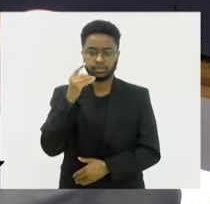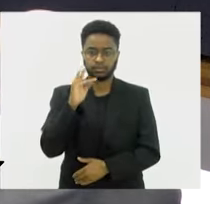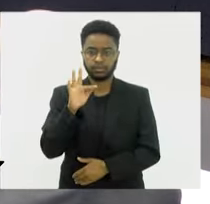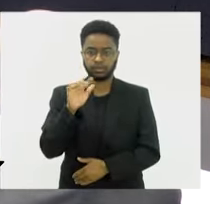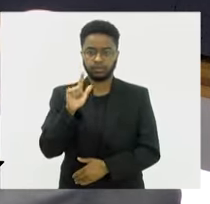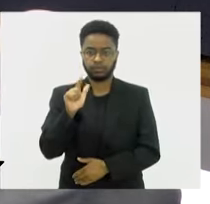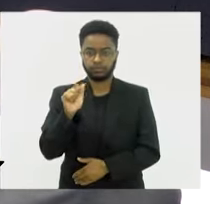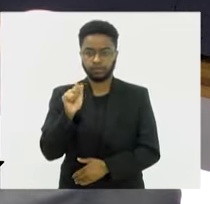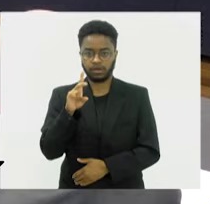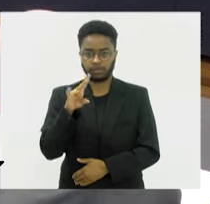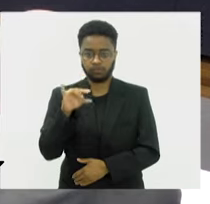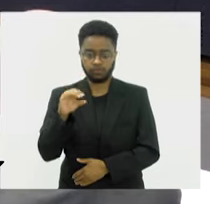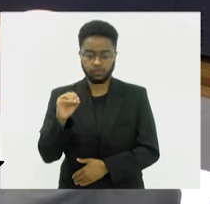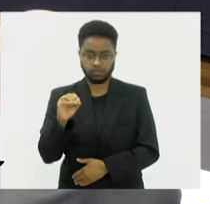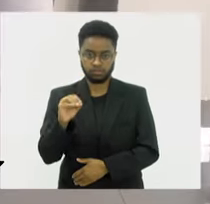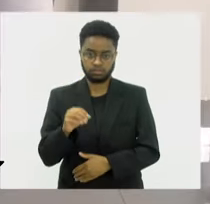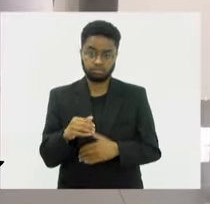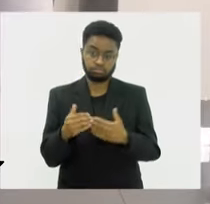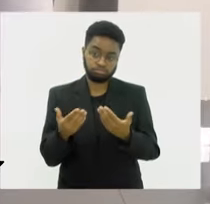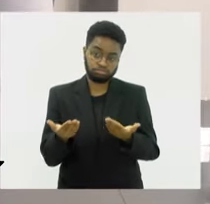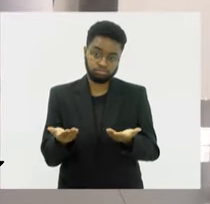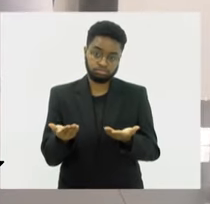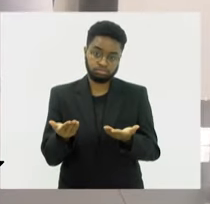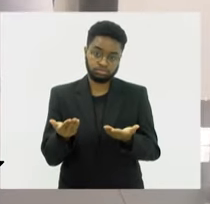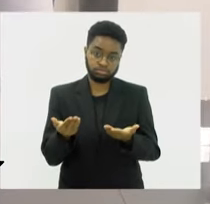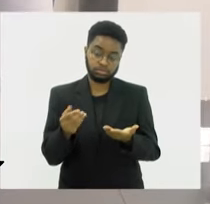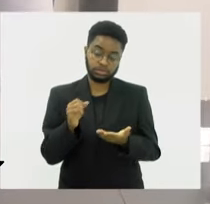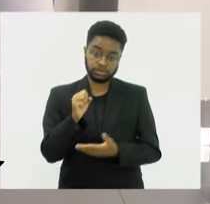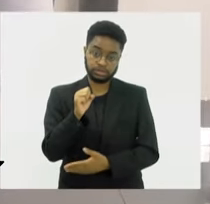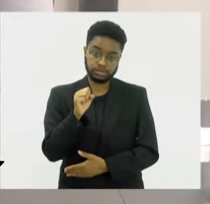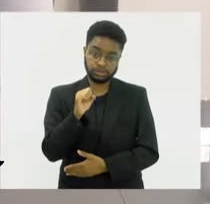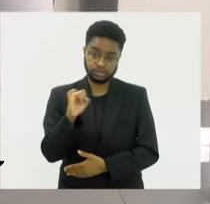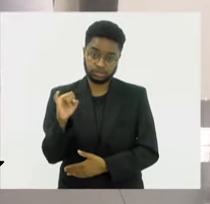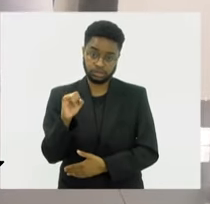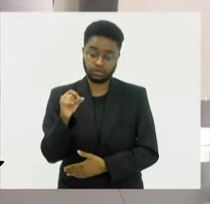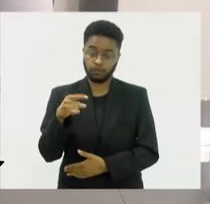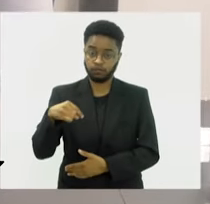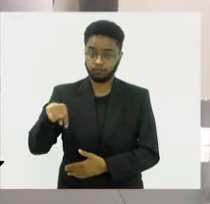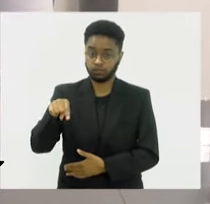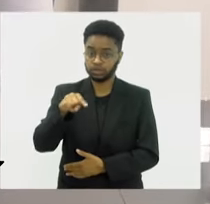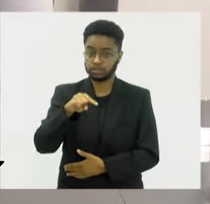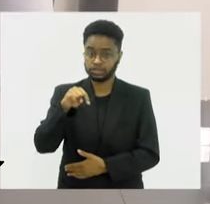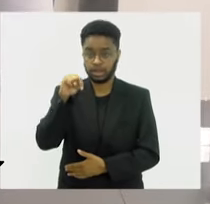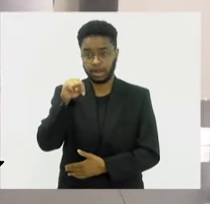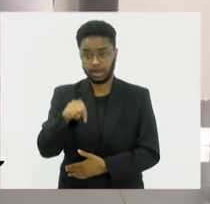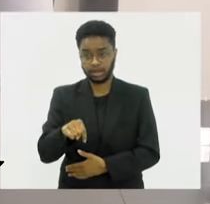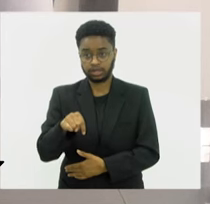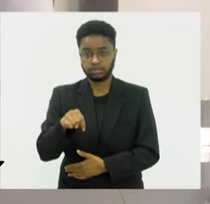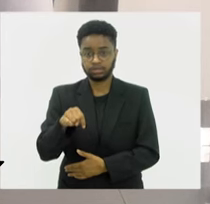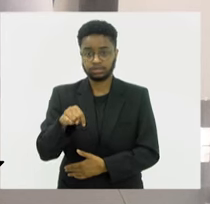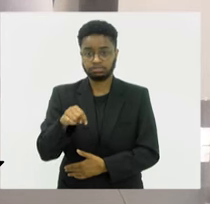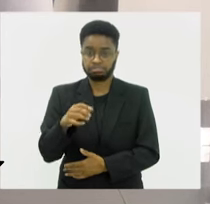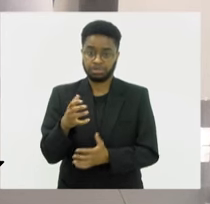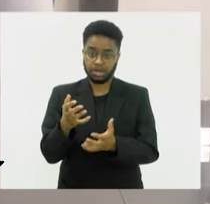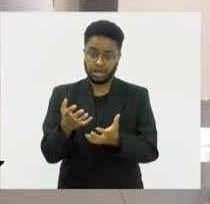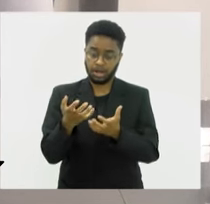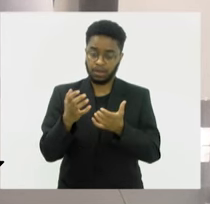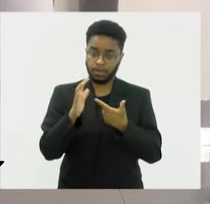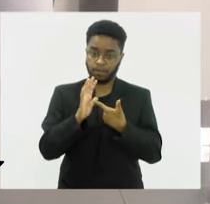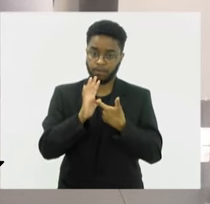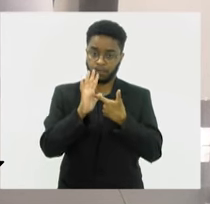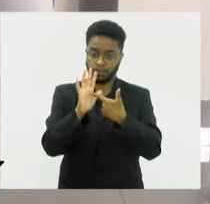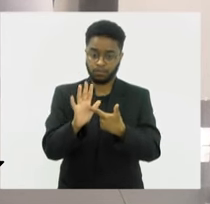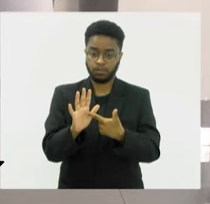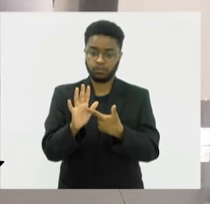Flávio Serafini. Se alguém de Vossas Excelências que estiverem funcionando como titular quiser apresentar